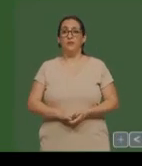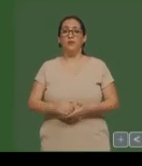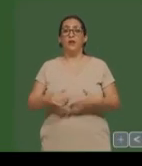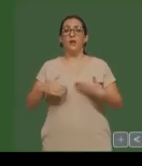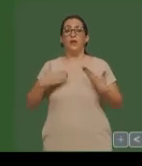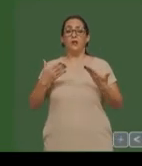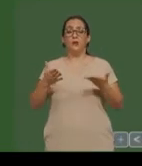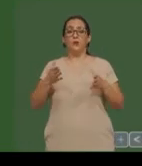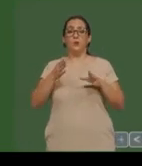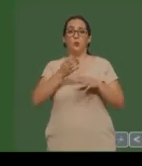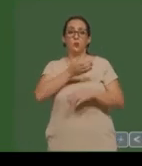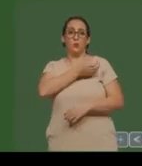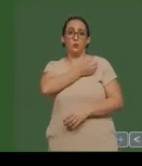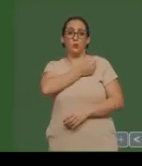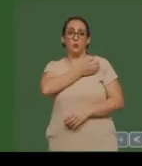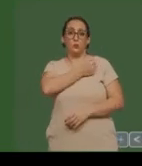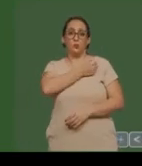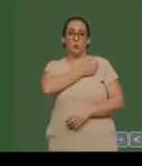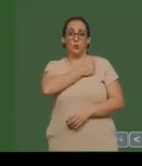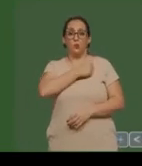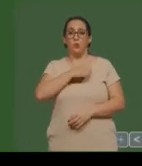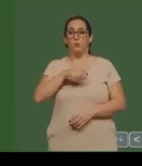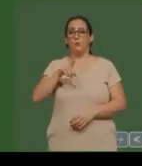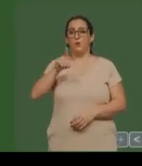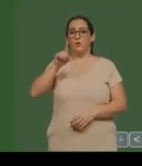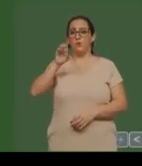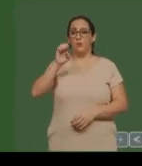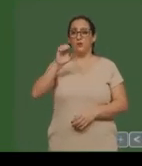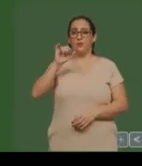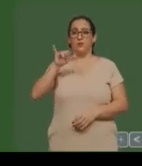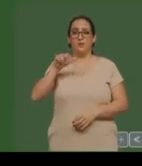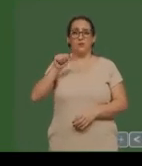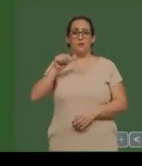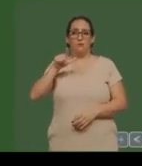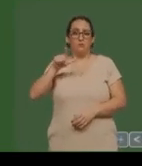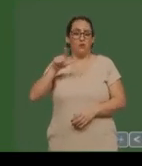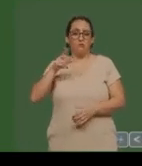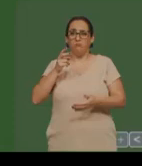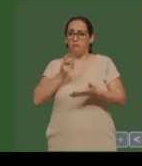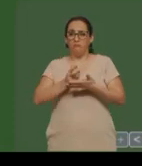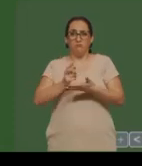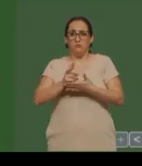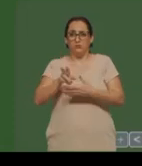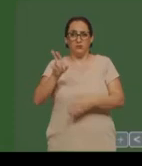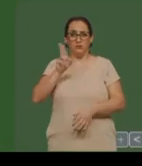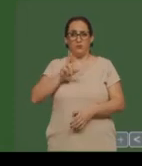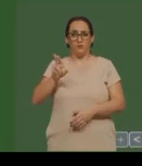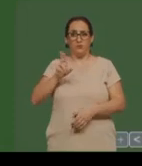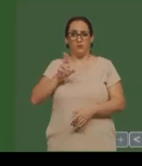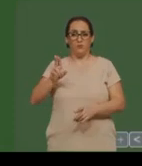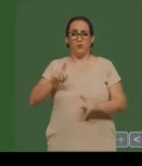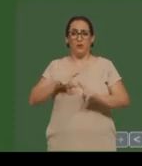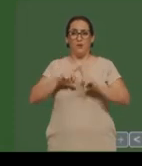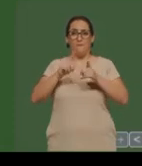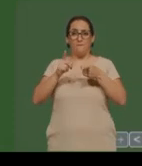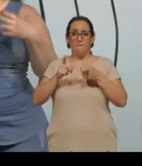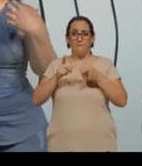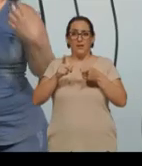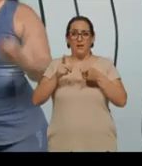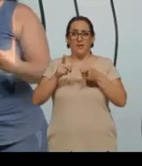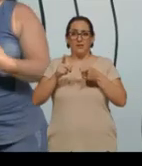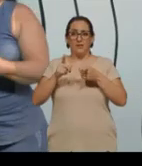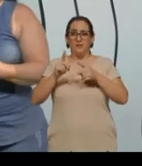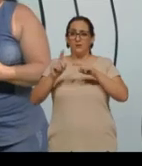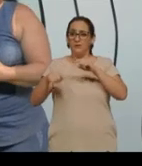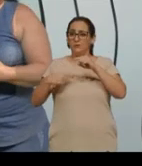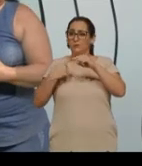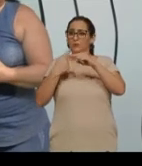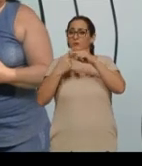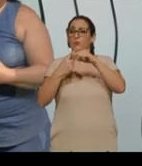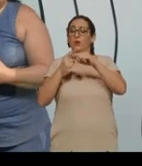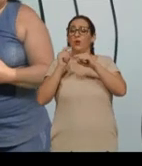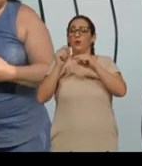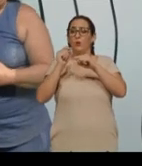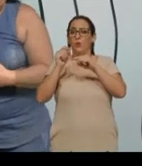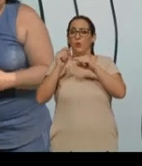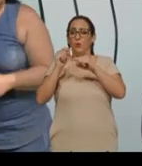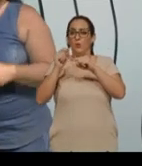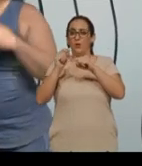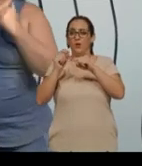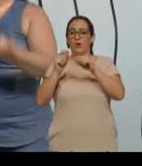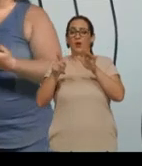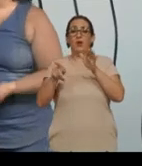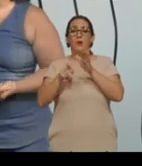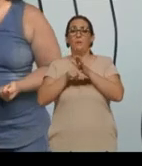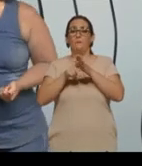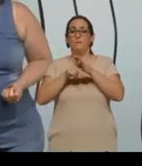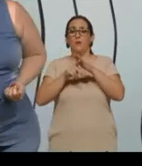número decimal é um número que a gente trabalha sempre, só que tem que a gente acrescentou a parte fracionada do número, tá